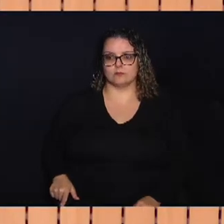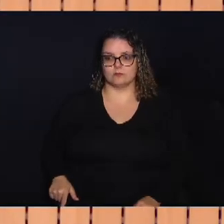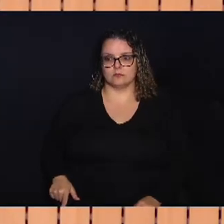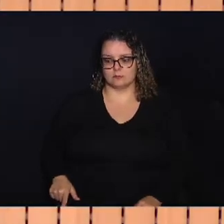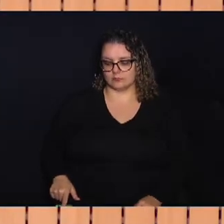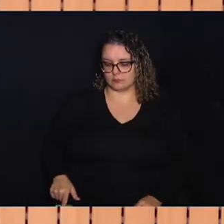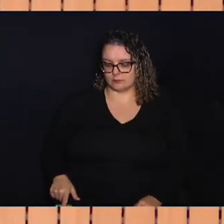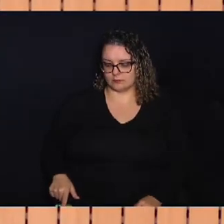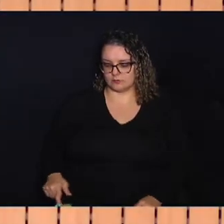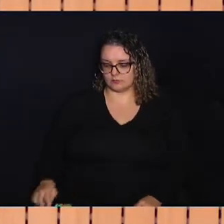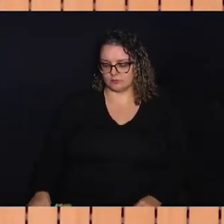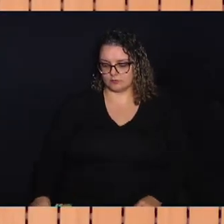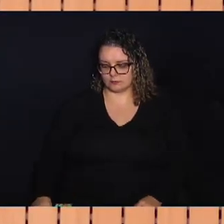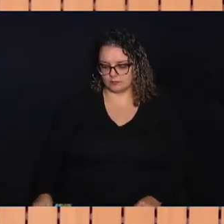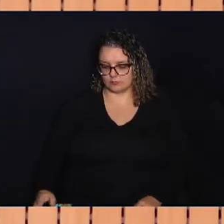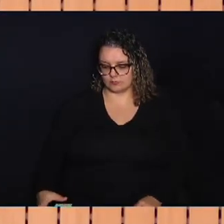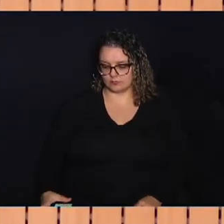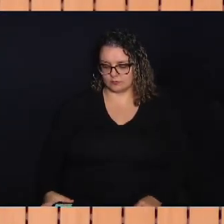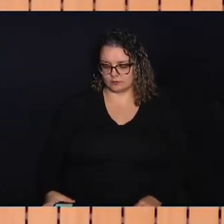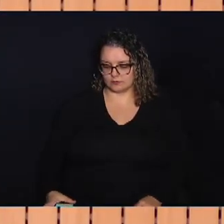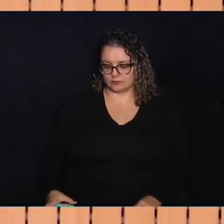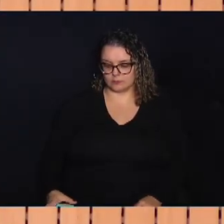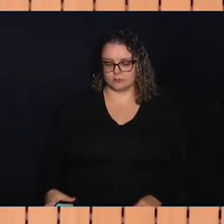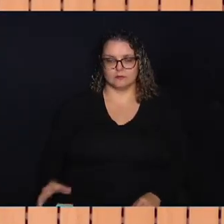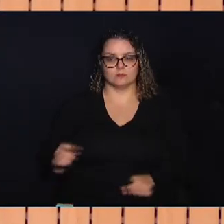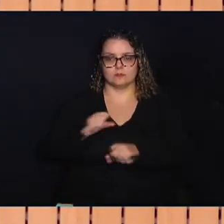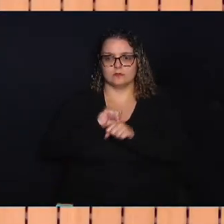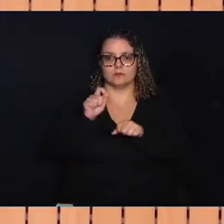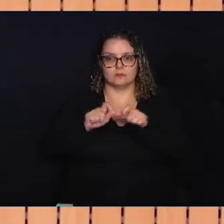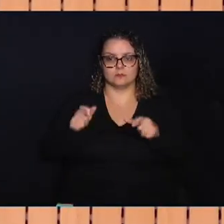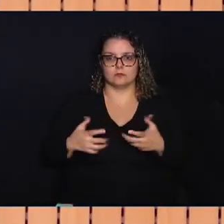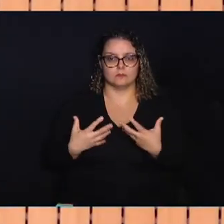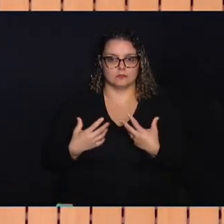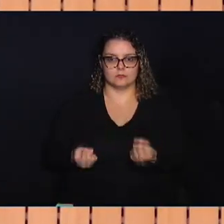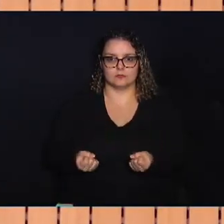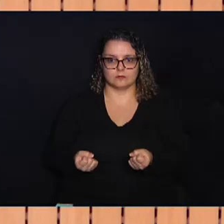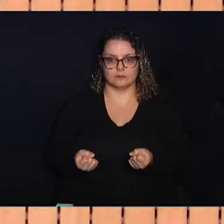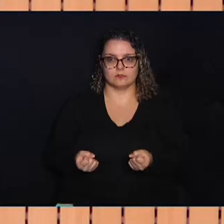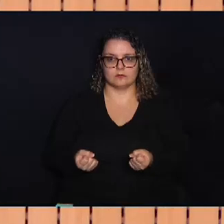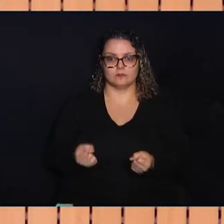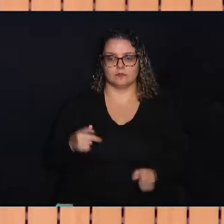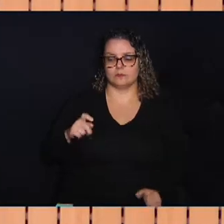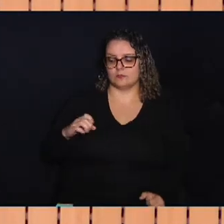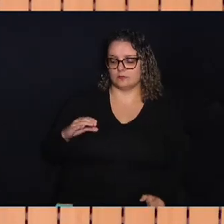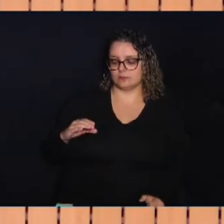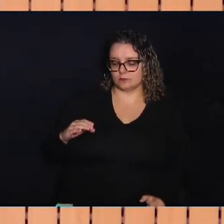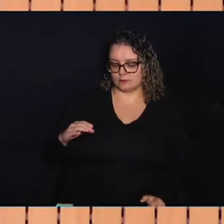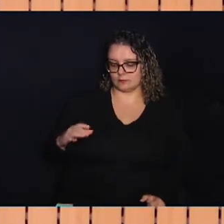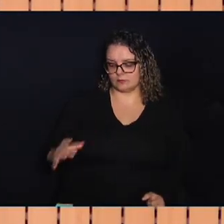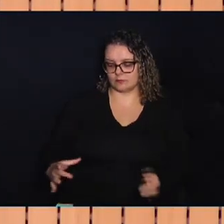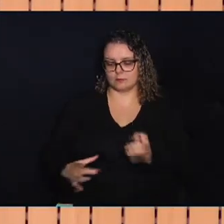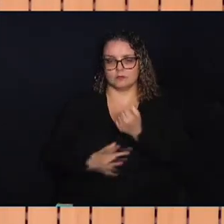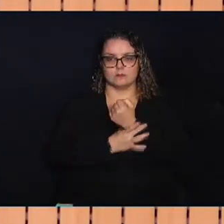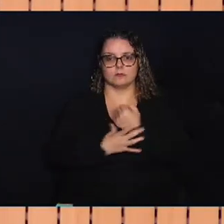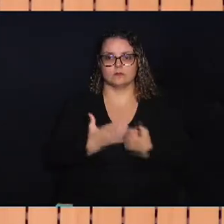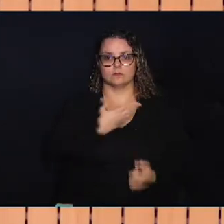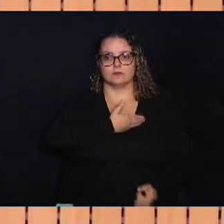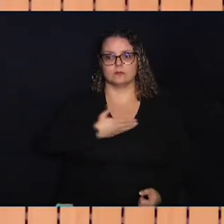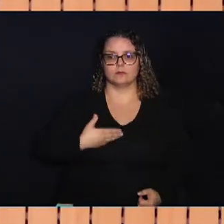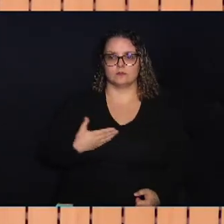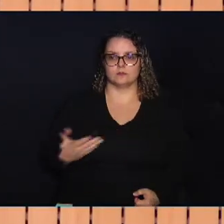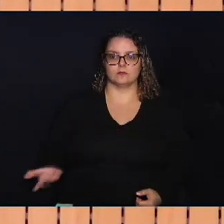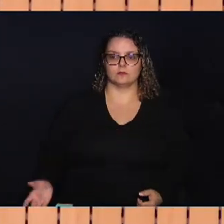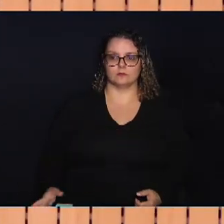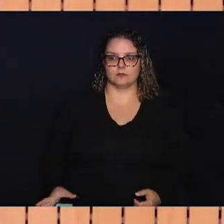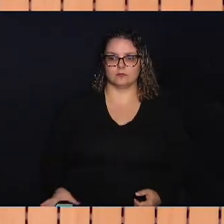é impossível que as pessoas fiquem conformadas com o que foi colocado a respeito de uma PEC da segurança pública. Primeiramente, uma PEC da